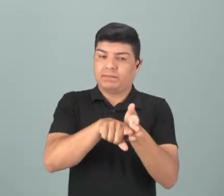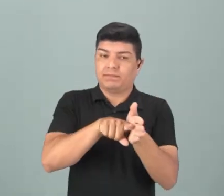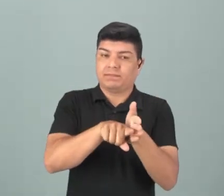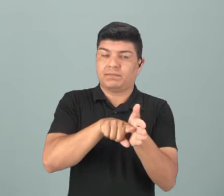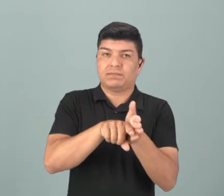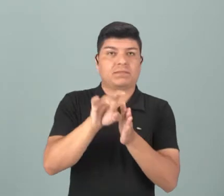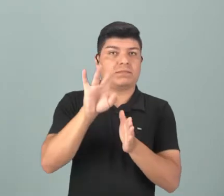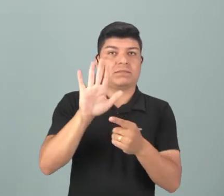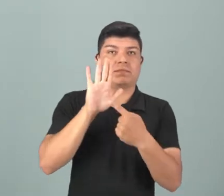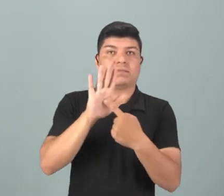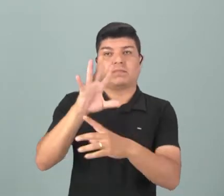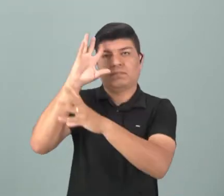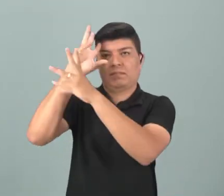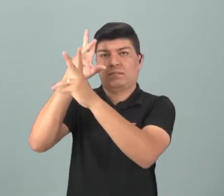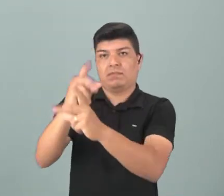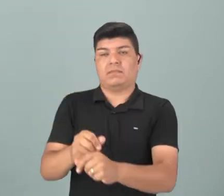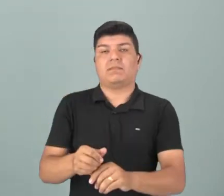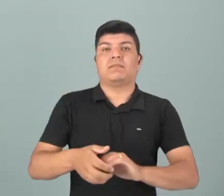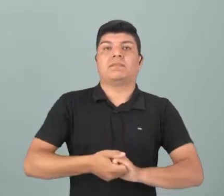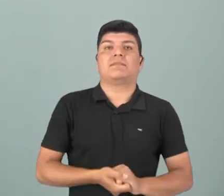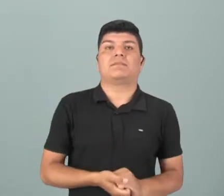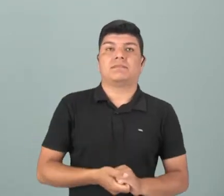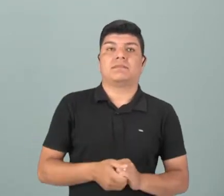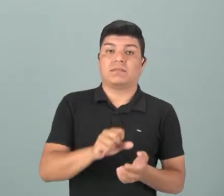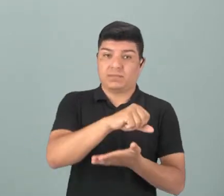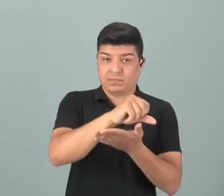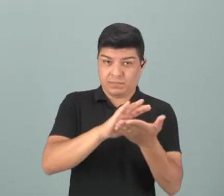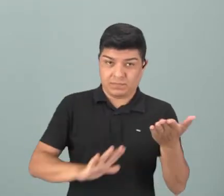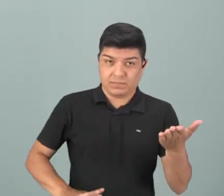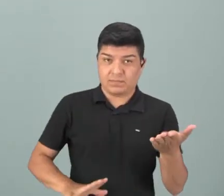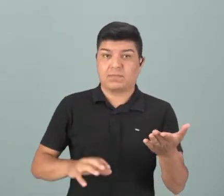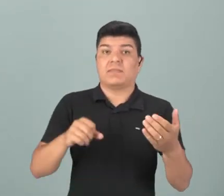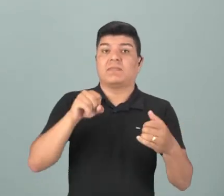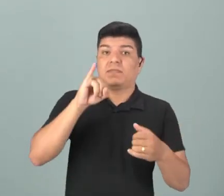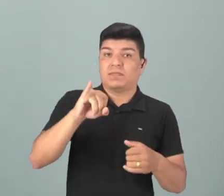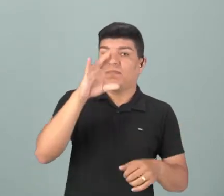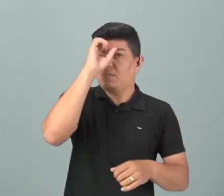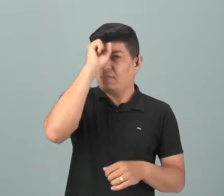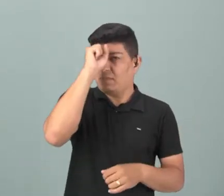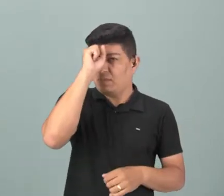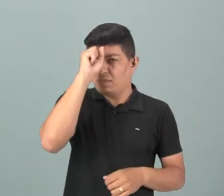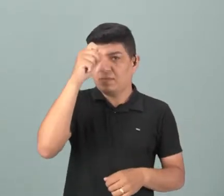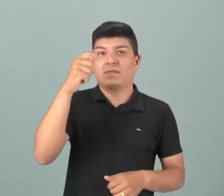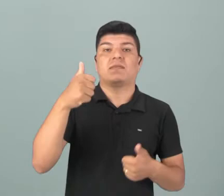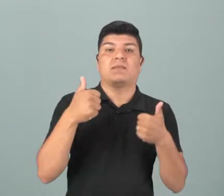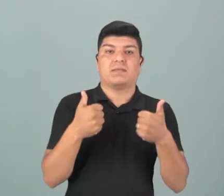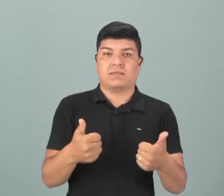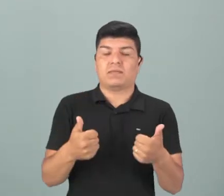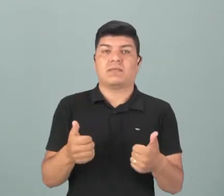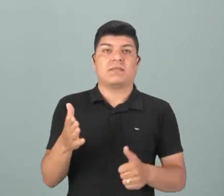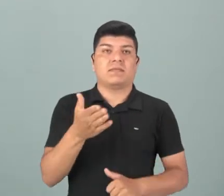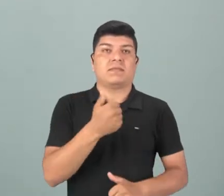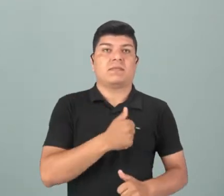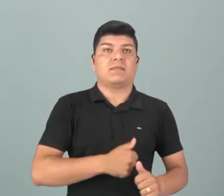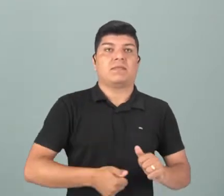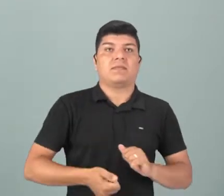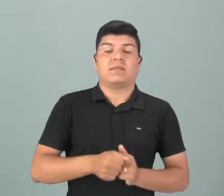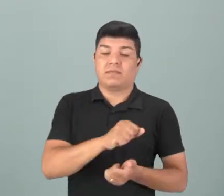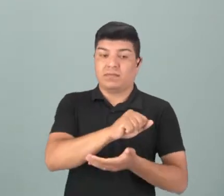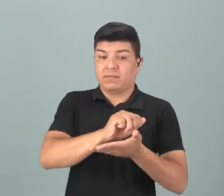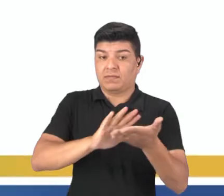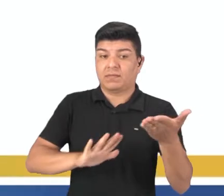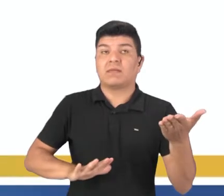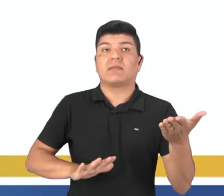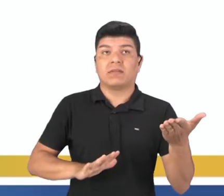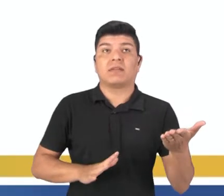pesquisa para essa foi só para relembrar Vamos fazer um exercises em para ver se realmente Fique sua aí na mente de vocês vamos lá o nosso